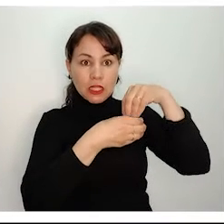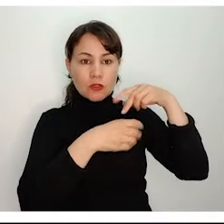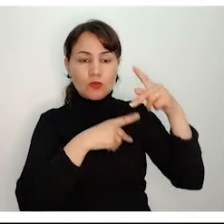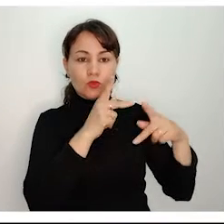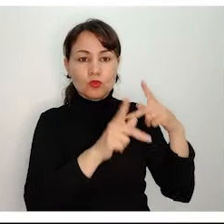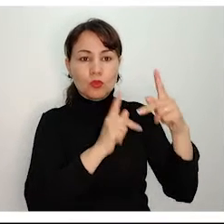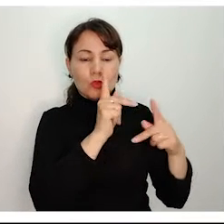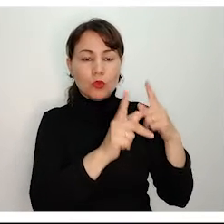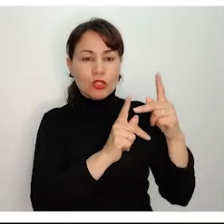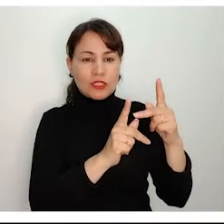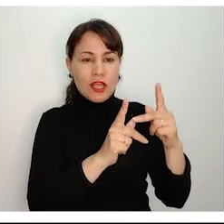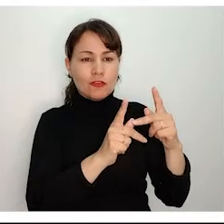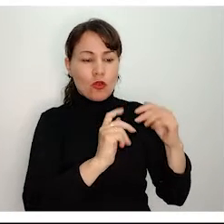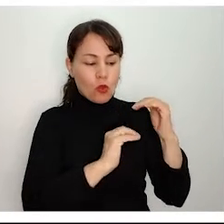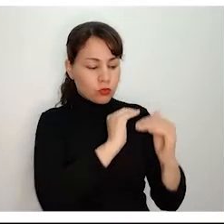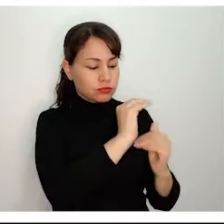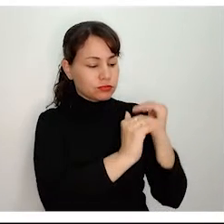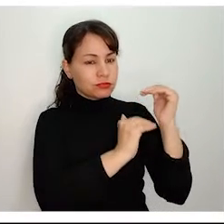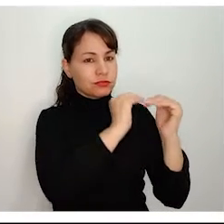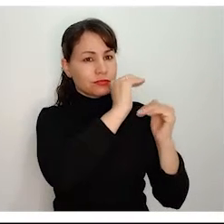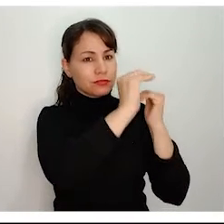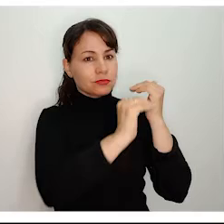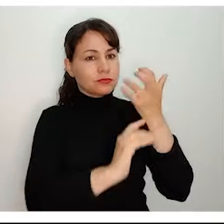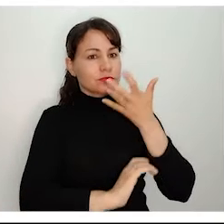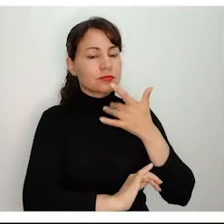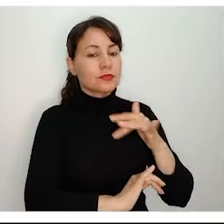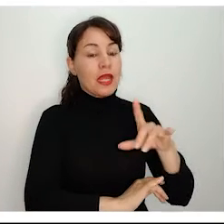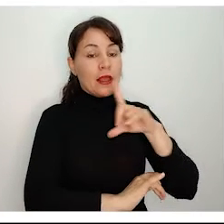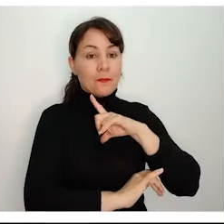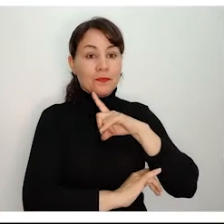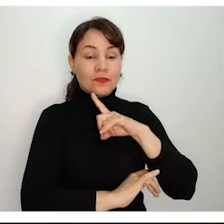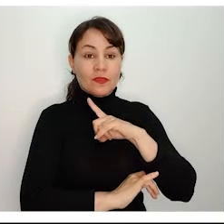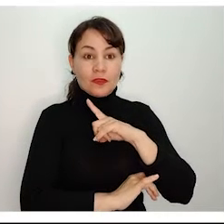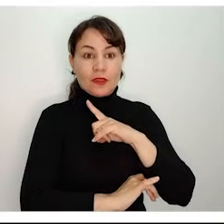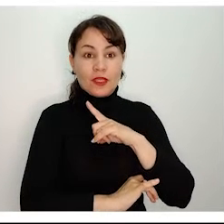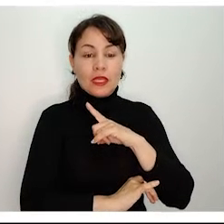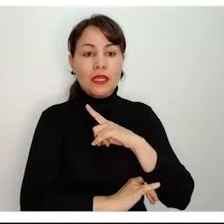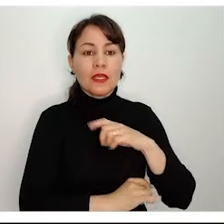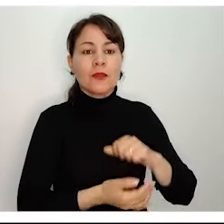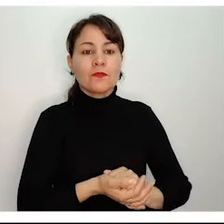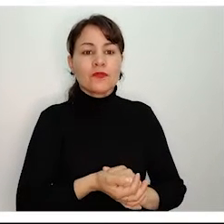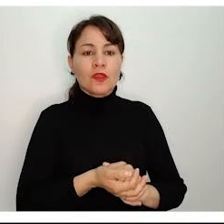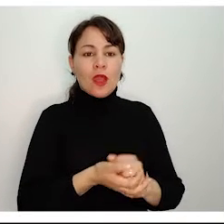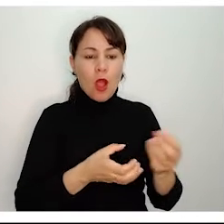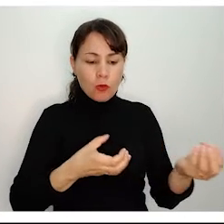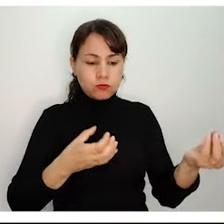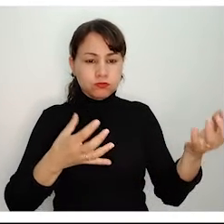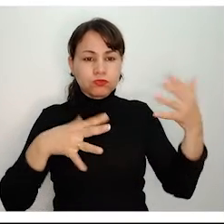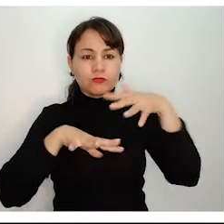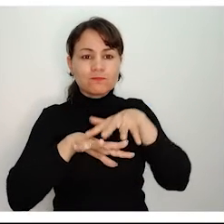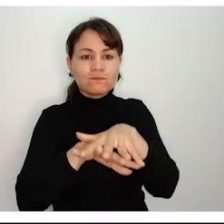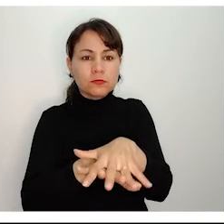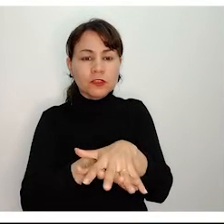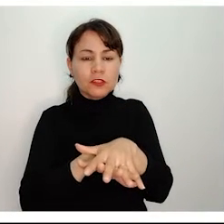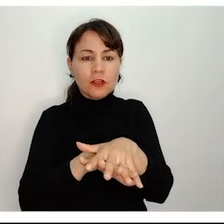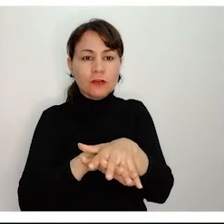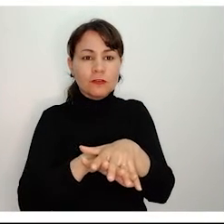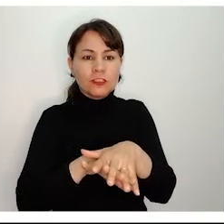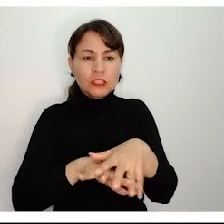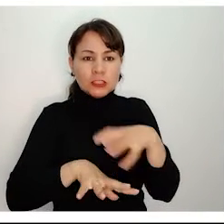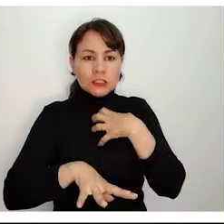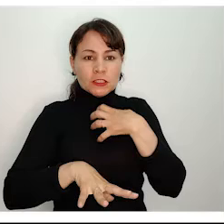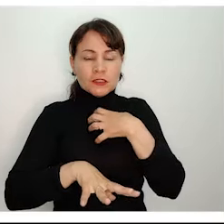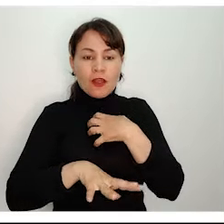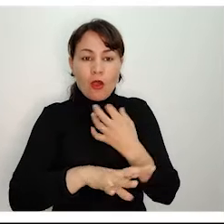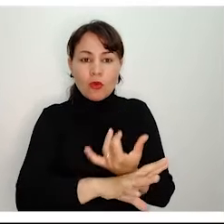E dentro do processo de desenvolvimento da criança, existe o que a gente chama de integração